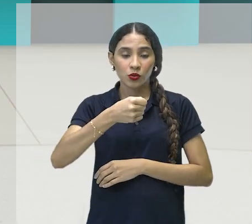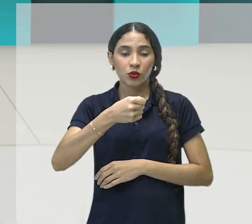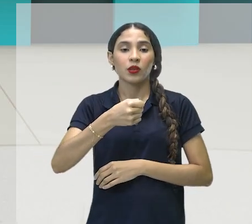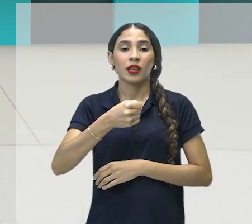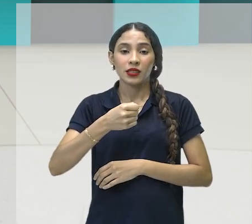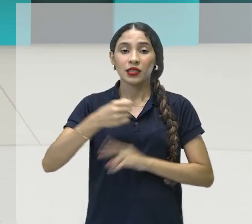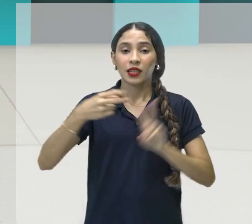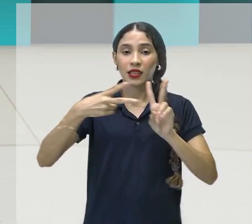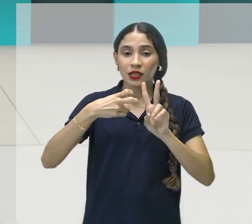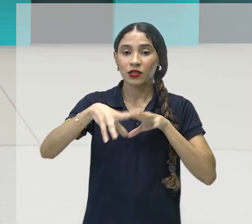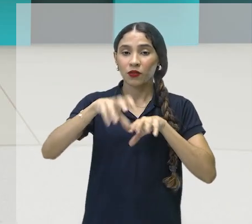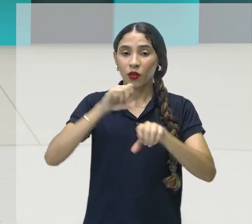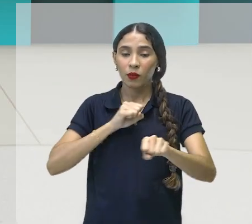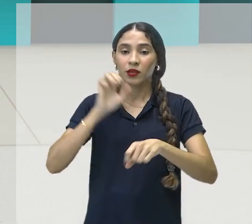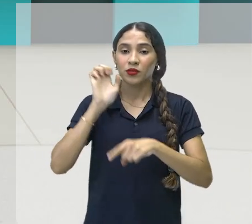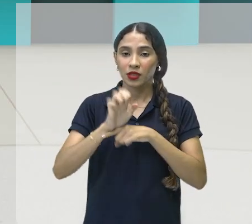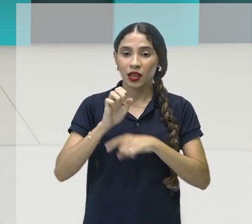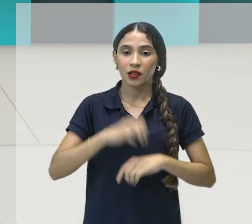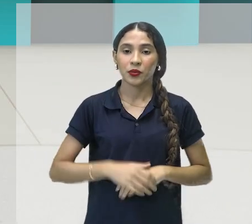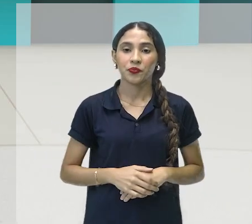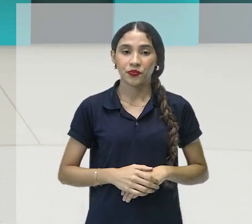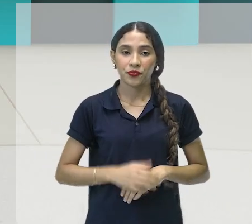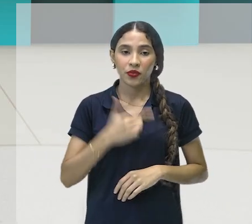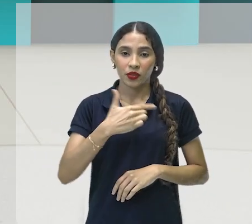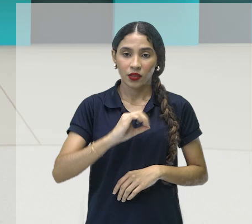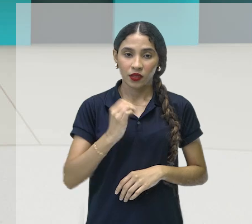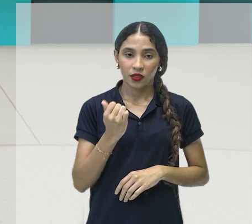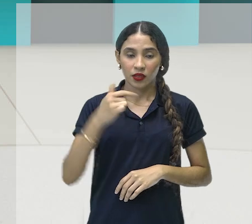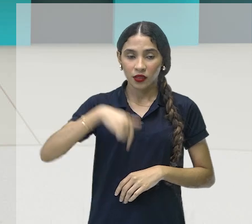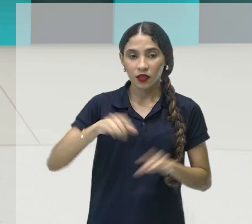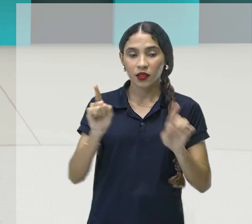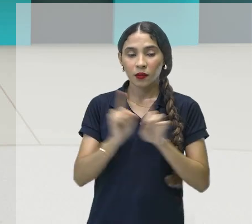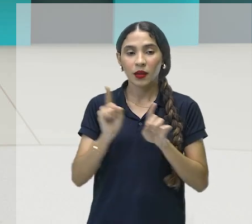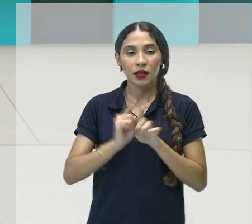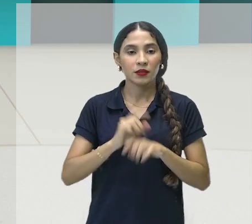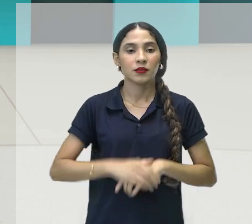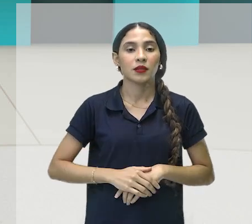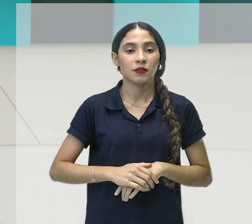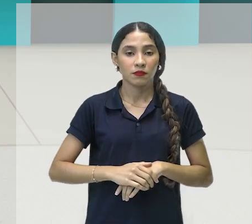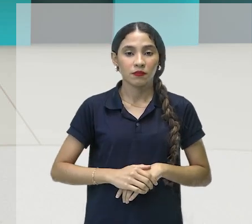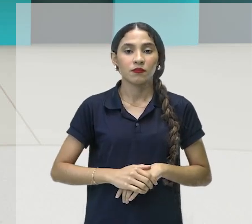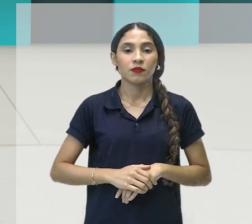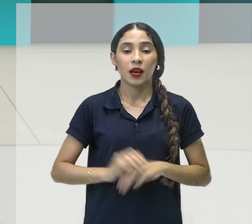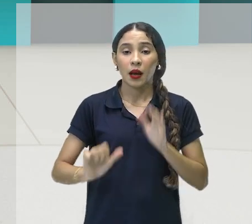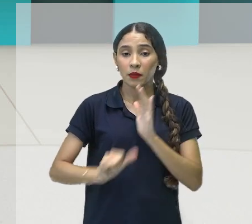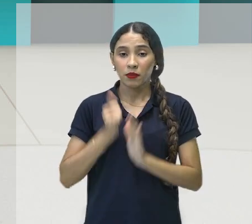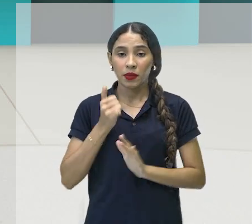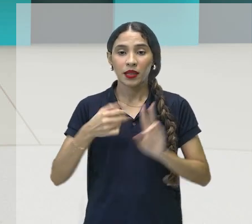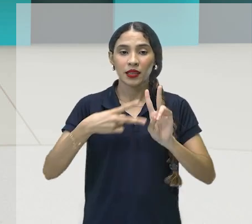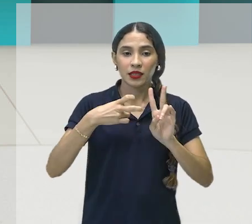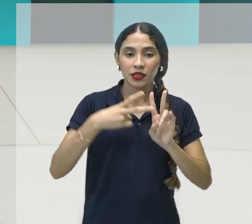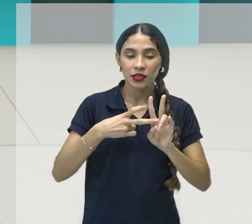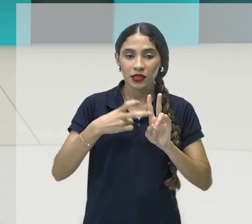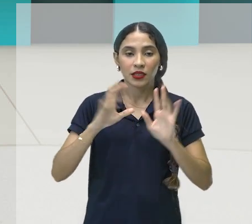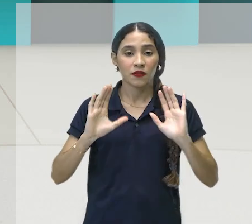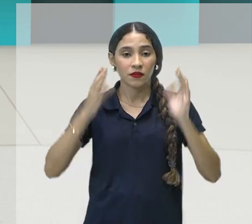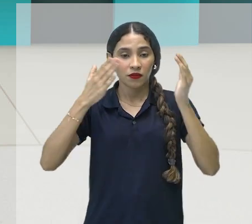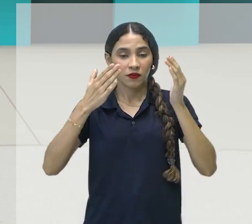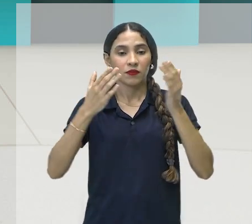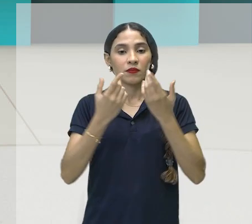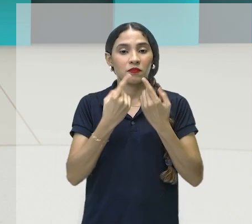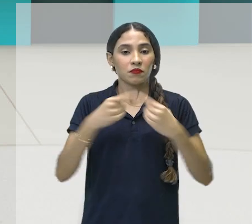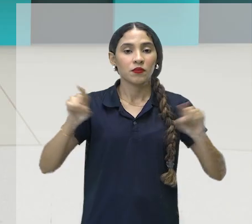jornalista indígena formada no estado. Em 2017, tornou-se também a primeira indígena